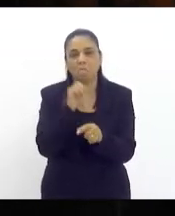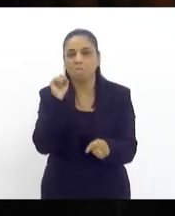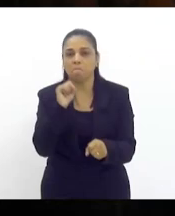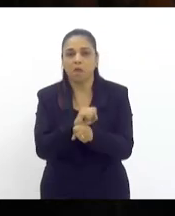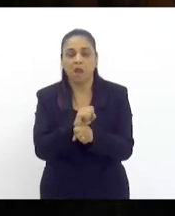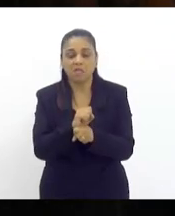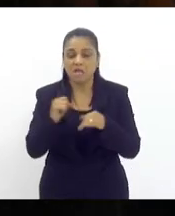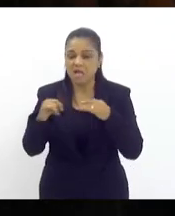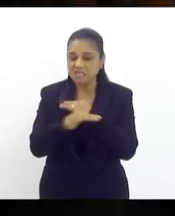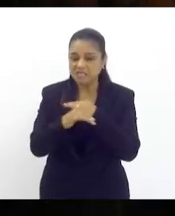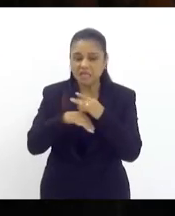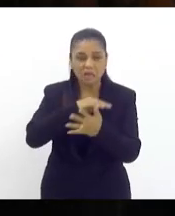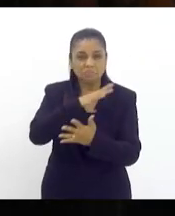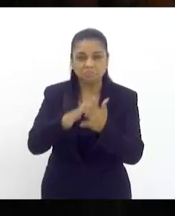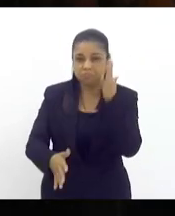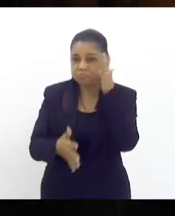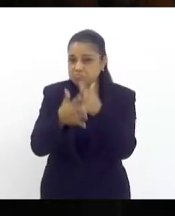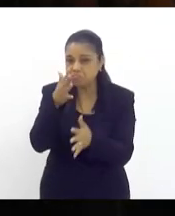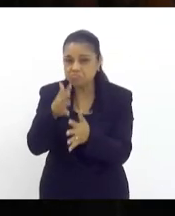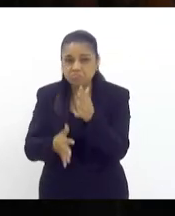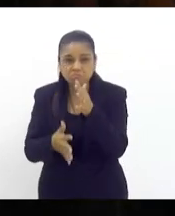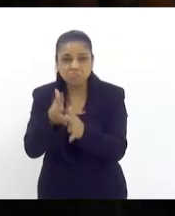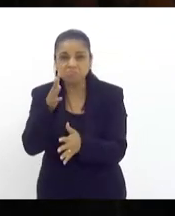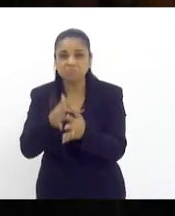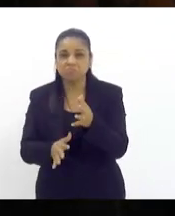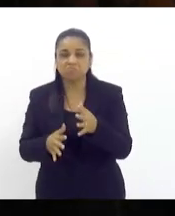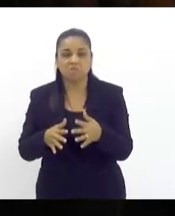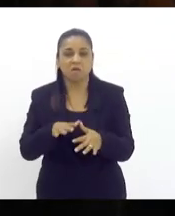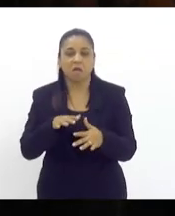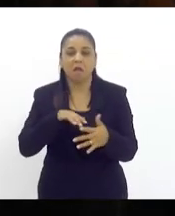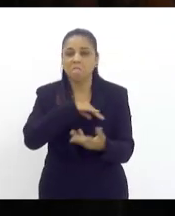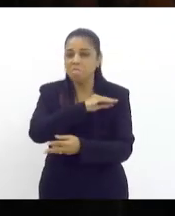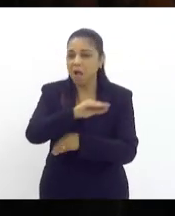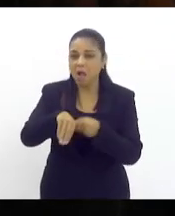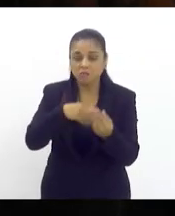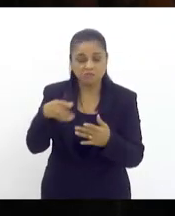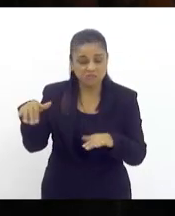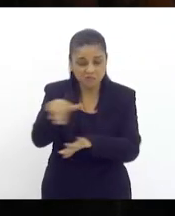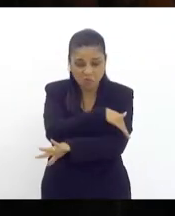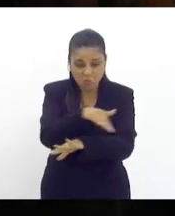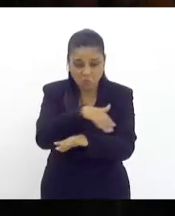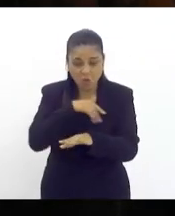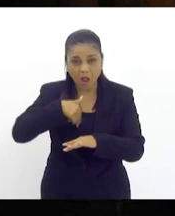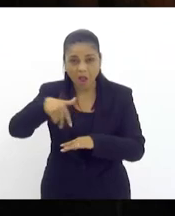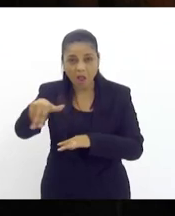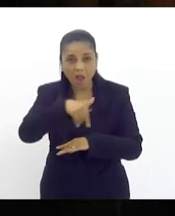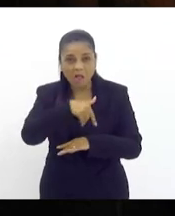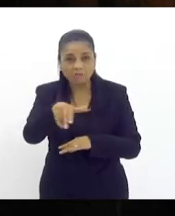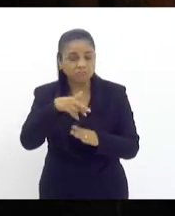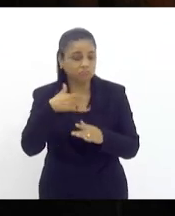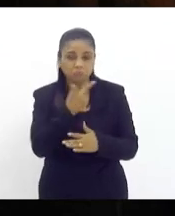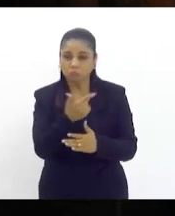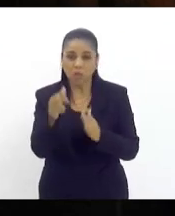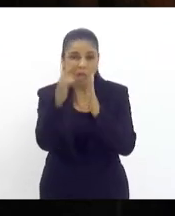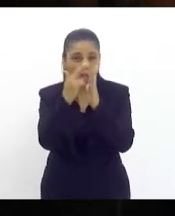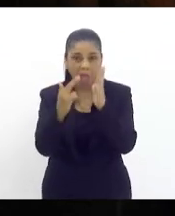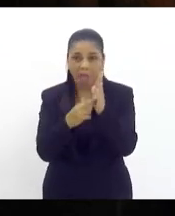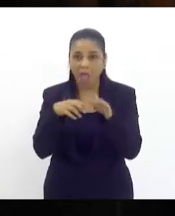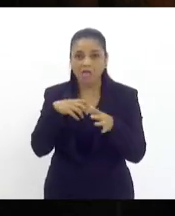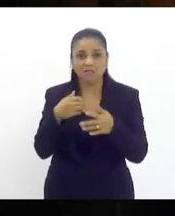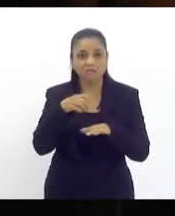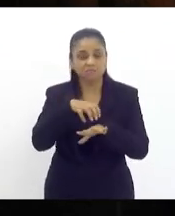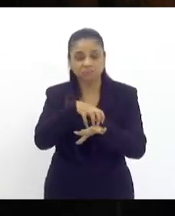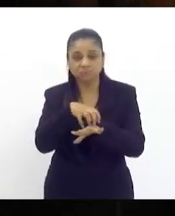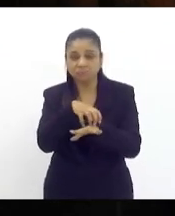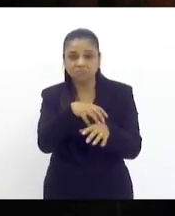entregue a desordem entregue a confusão a gente anda nas ruas do Rio de Janeiro não tem regramento de trânsito é motocicleta